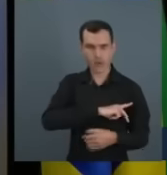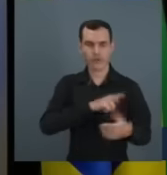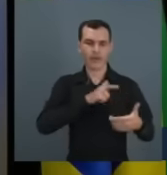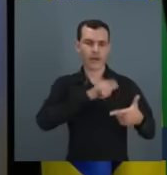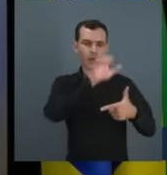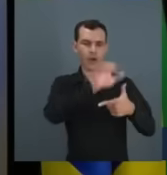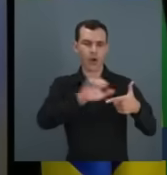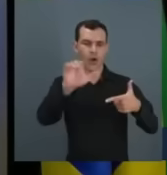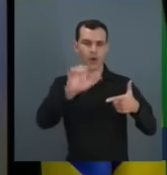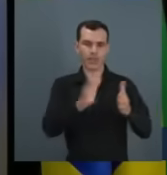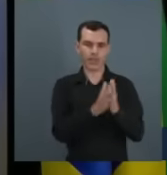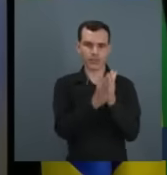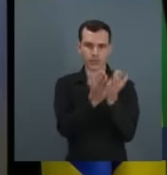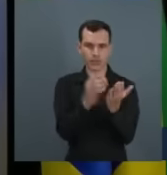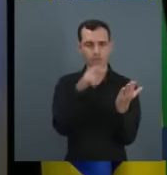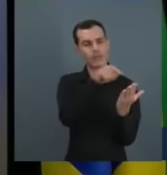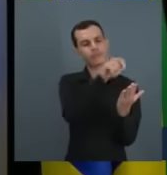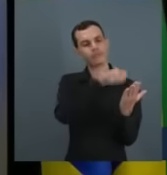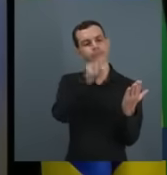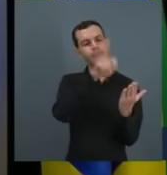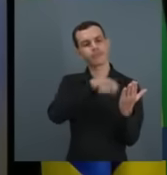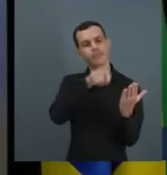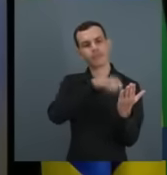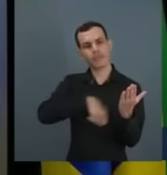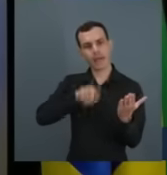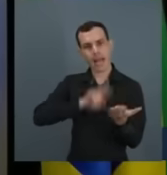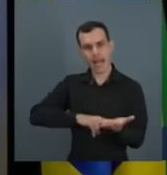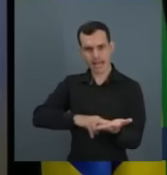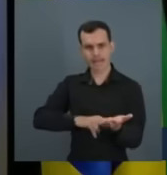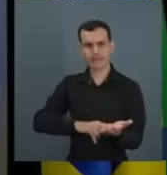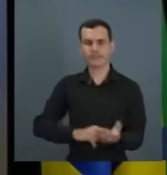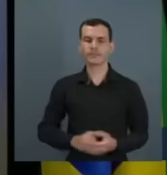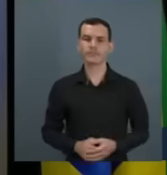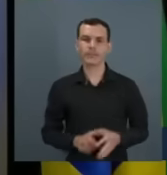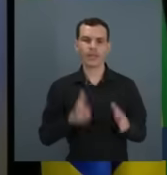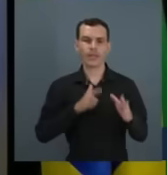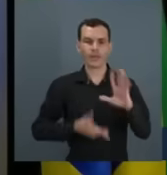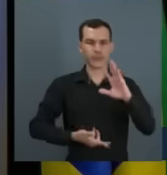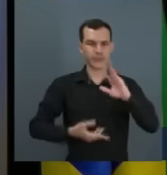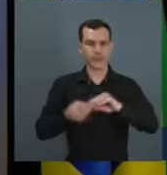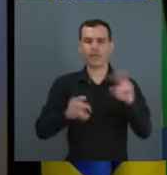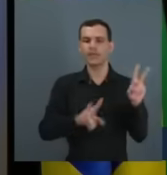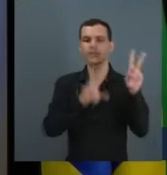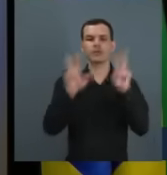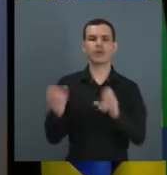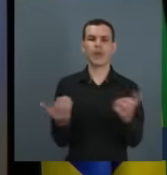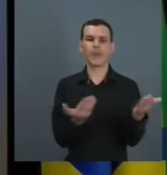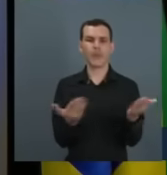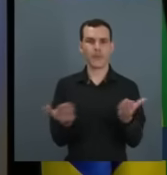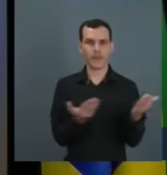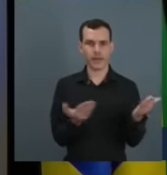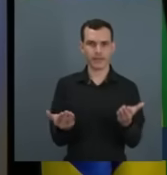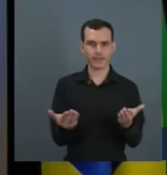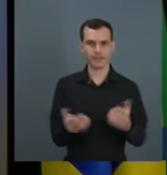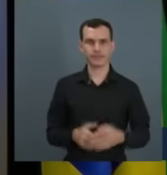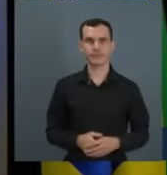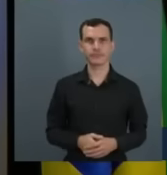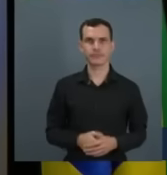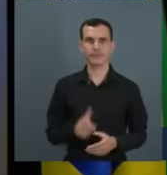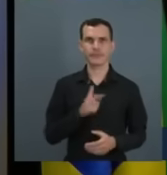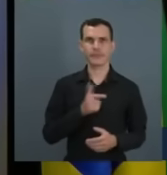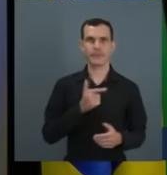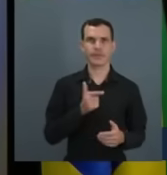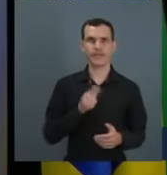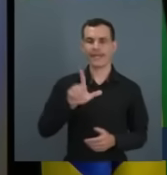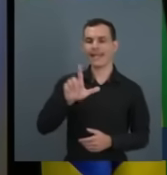Coríntios. Aqui, uma excelente síntese sobre a diferença entre legalidade